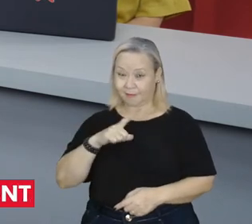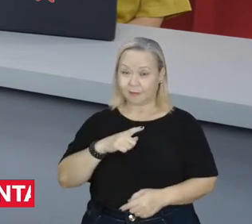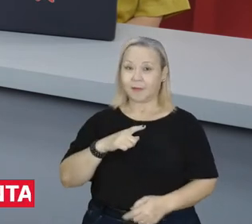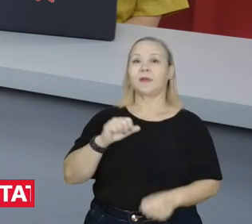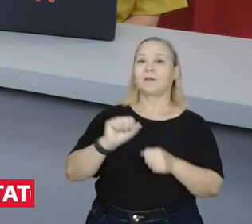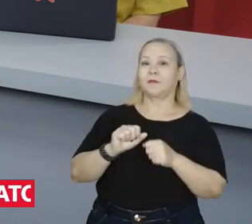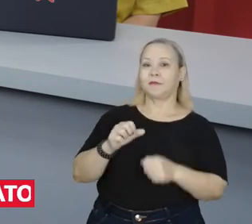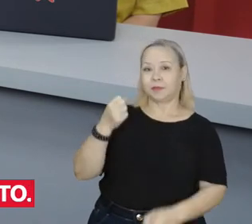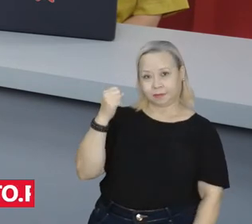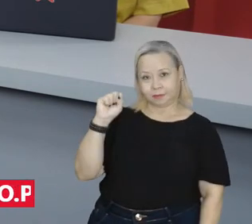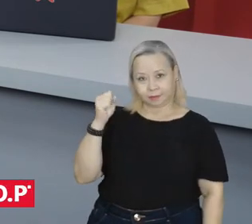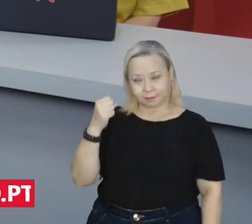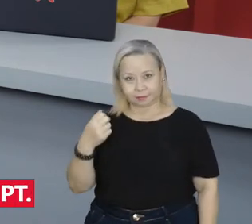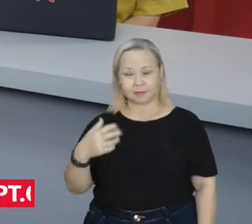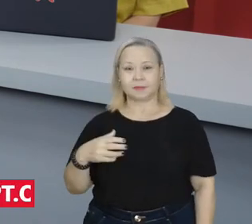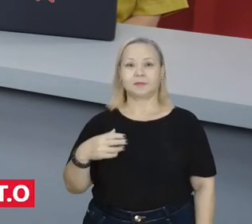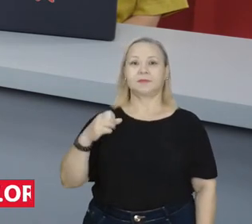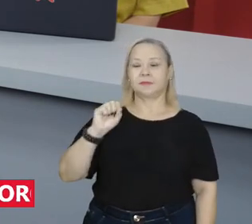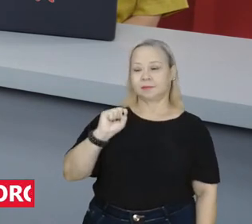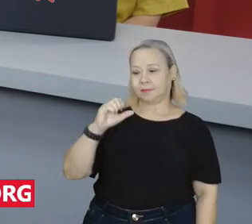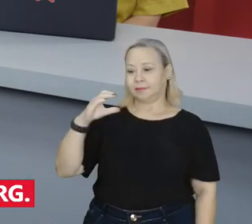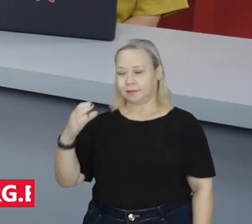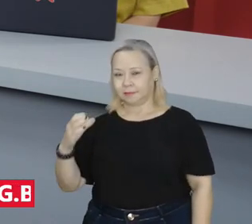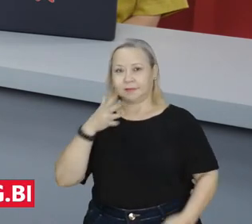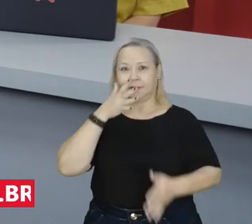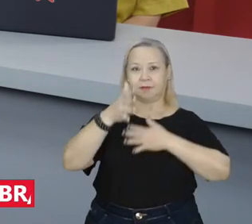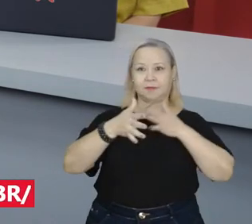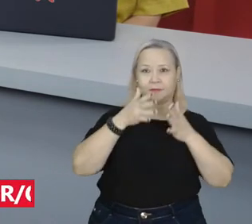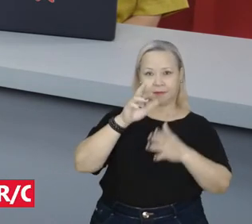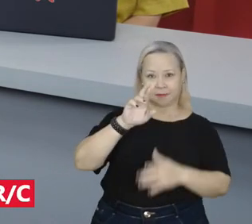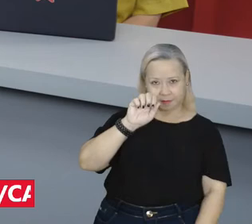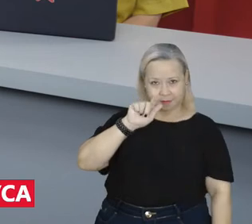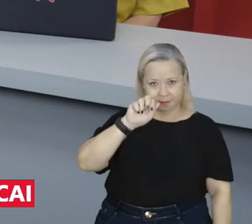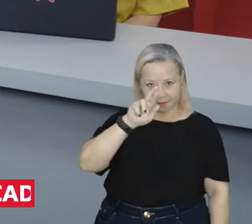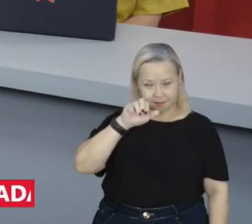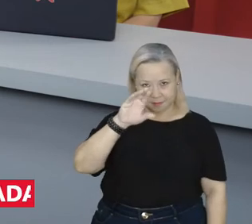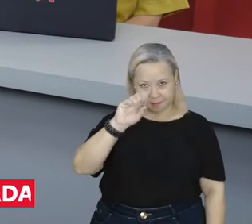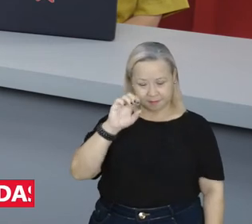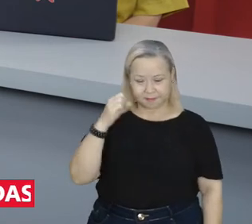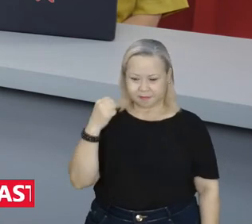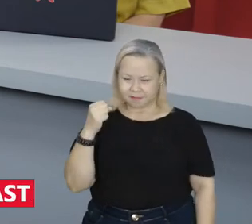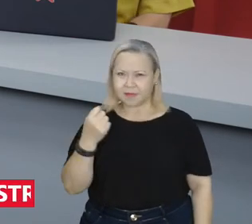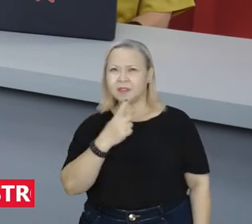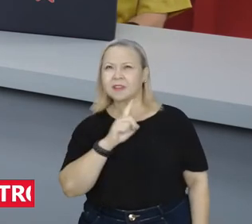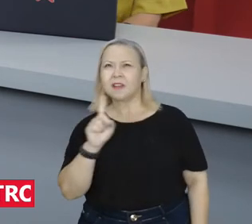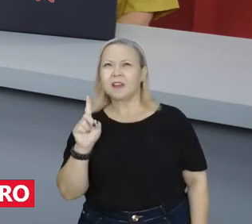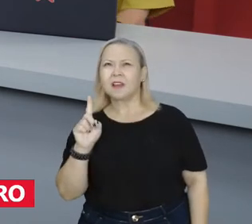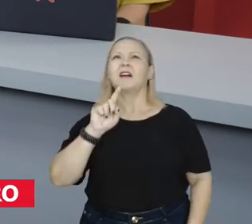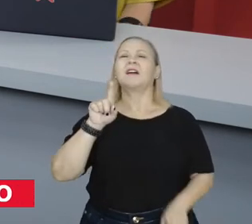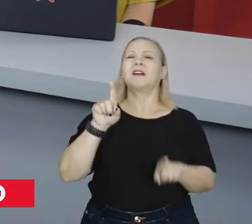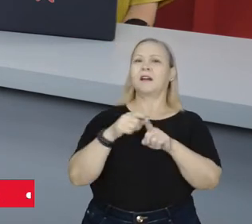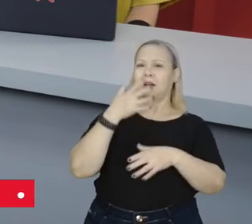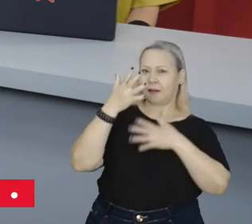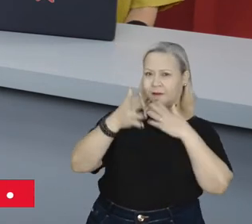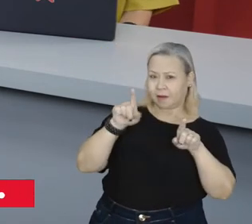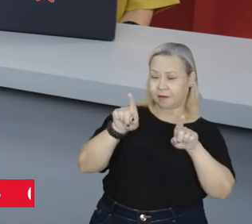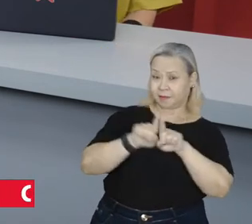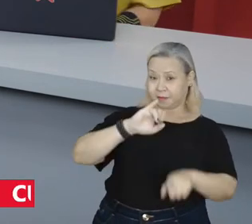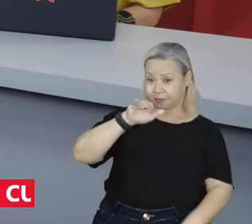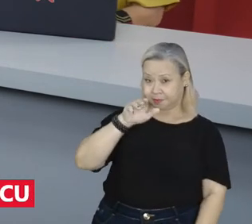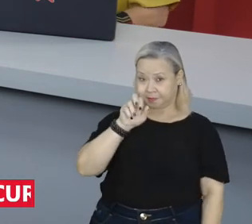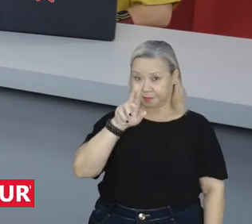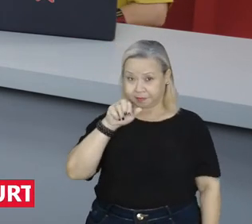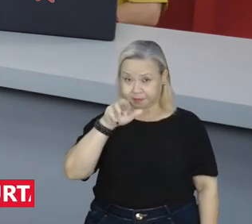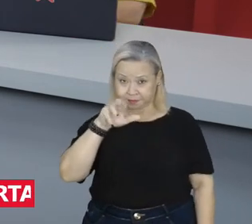Catarina, Sergipe, falamos de Rogério Carvalho e Sergipe, qual foi o último? Jerônimo na Bahia, gente. Ó,